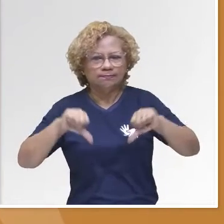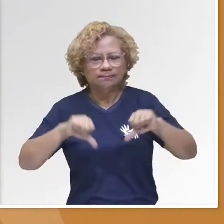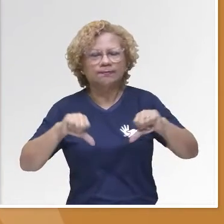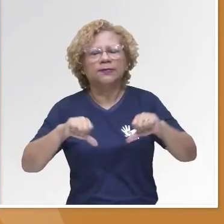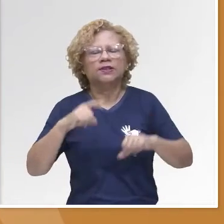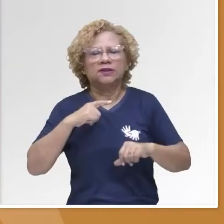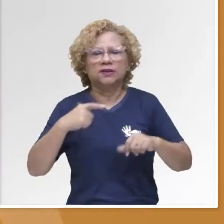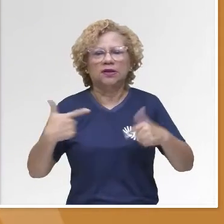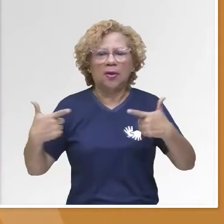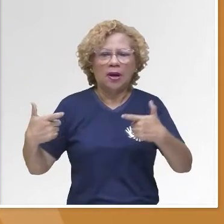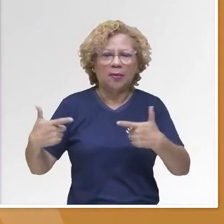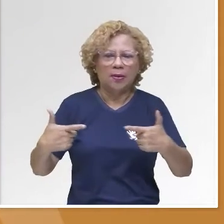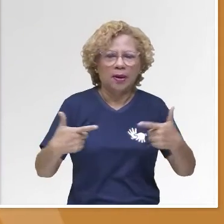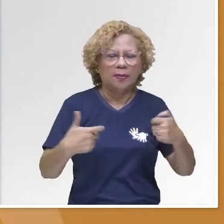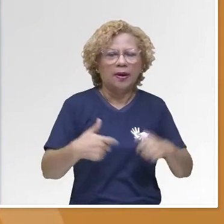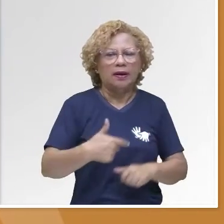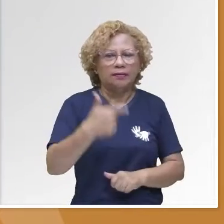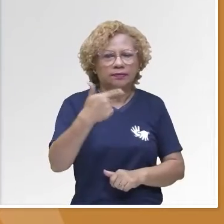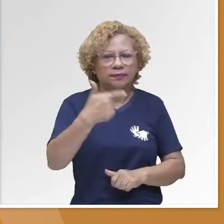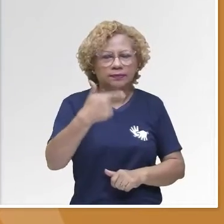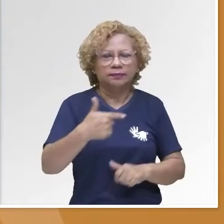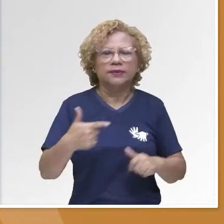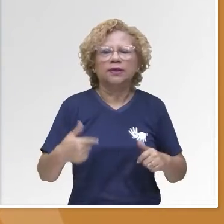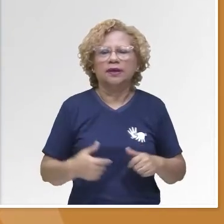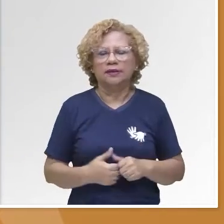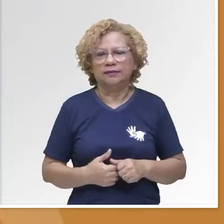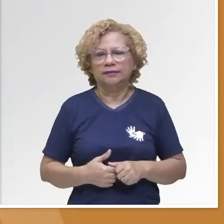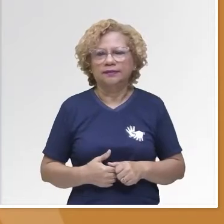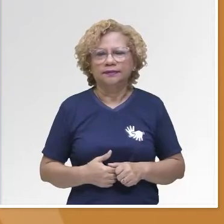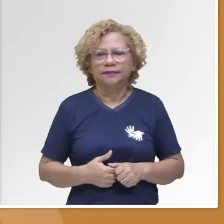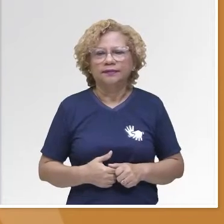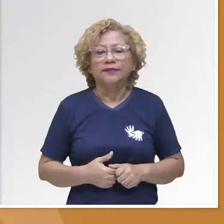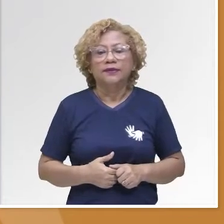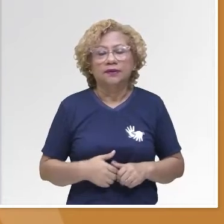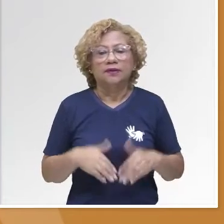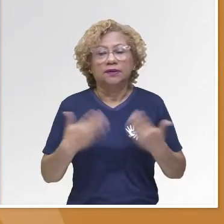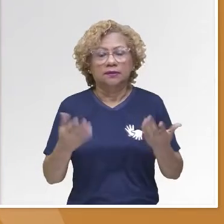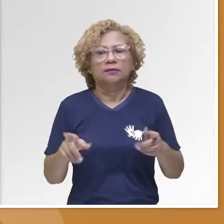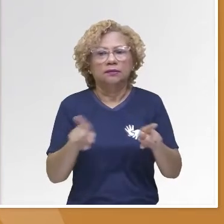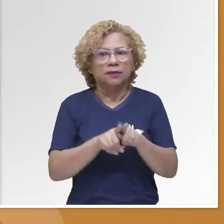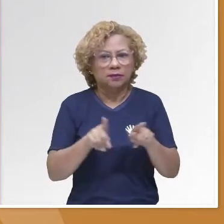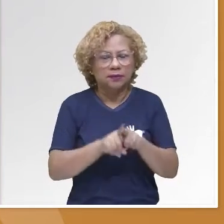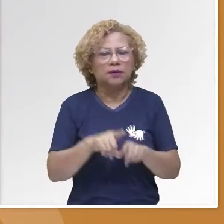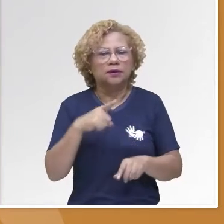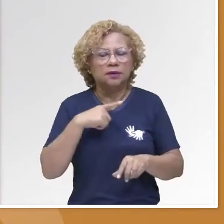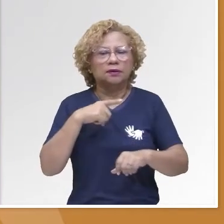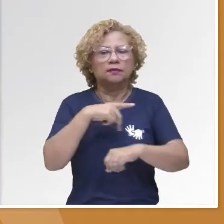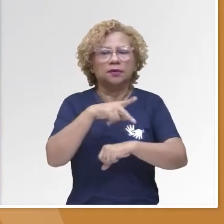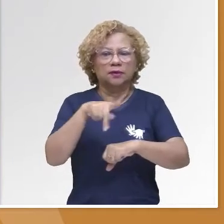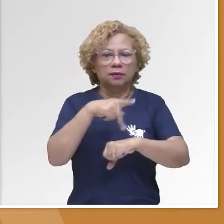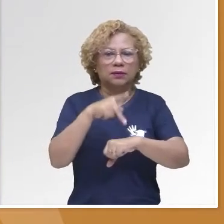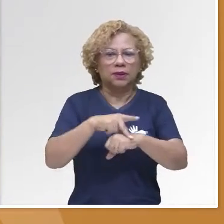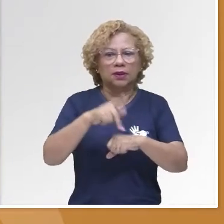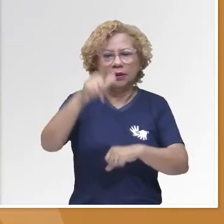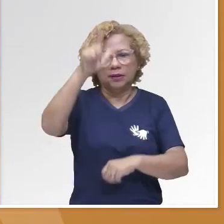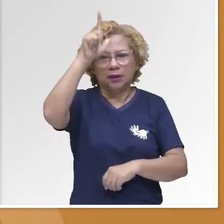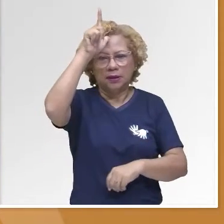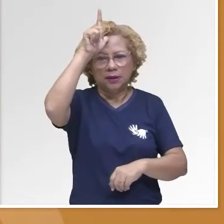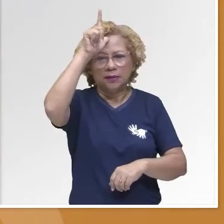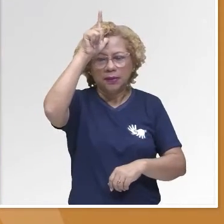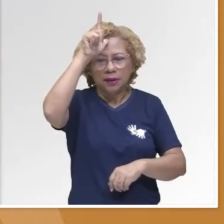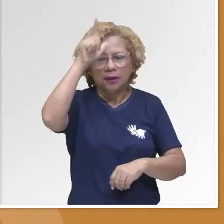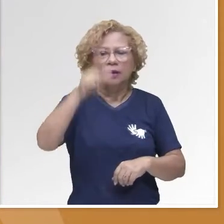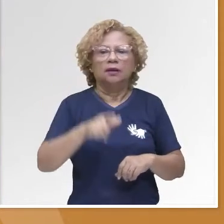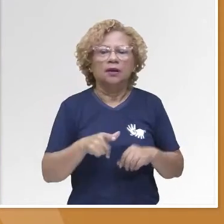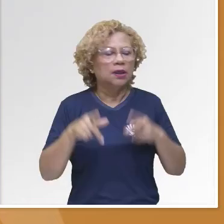Guerra Mundial. A mesma situação foi da Alemanha. A Alemanha também foi totalmente devastada ali com a Segunda Guerra